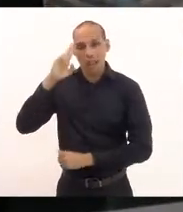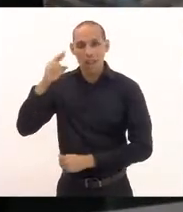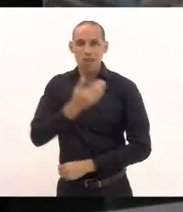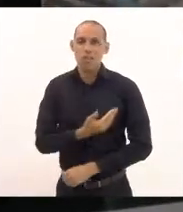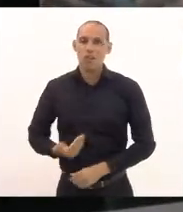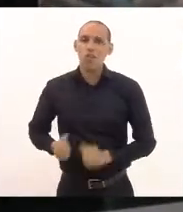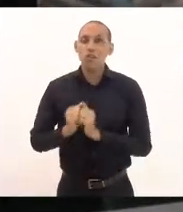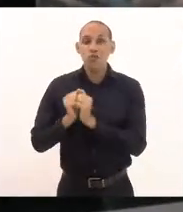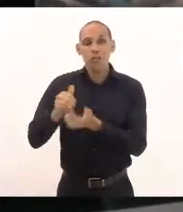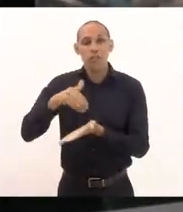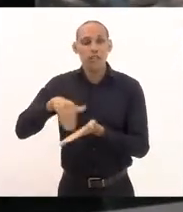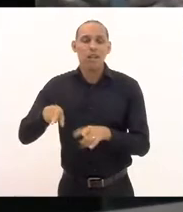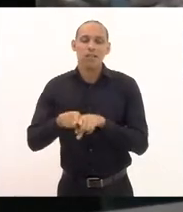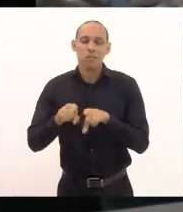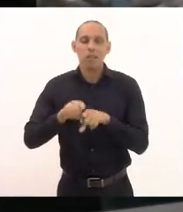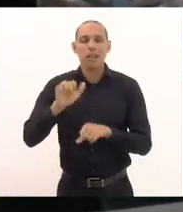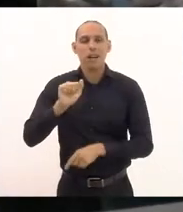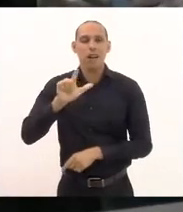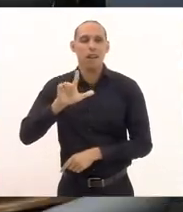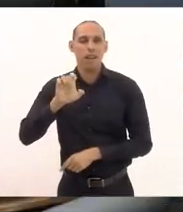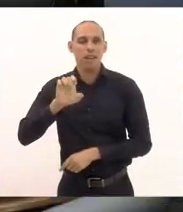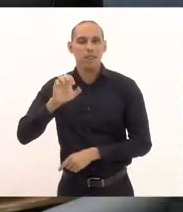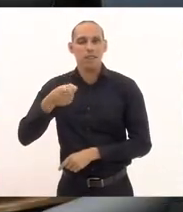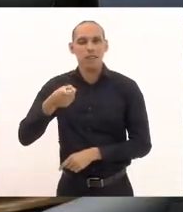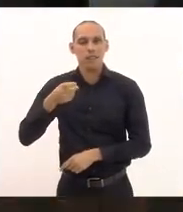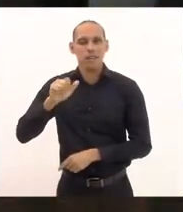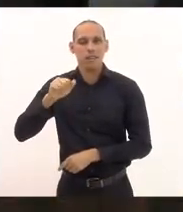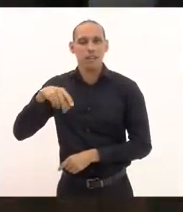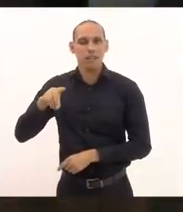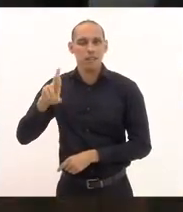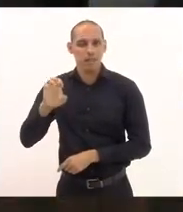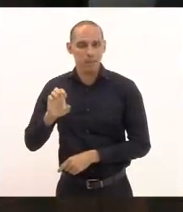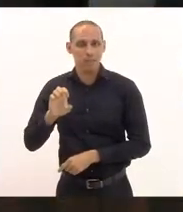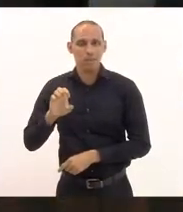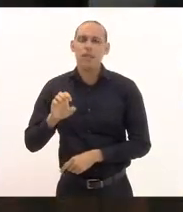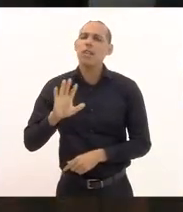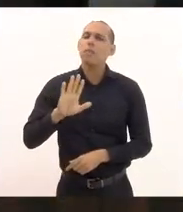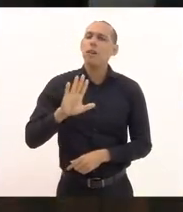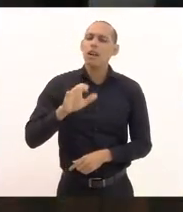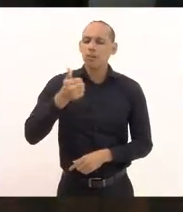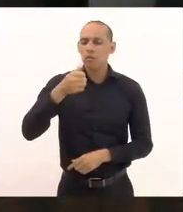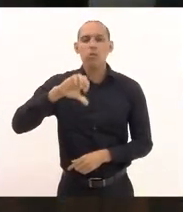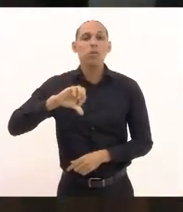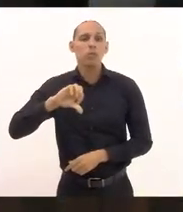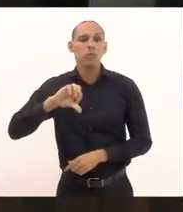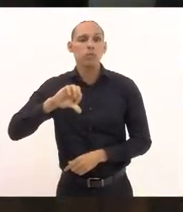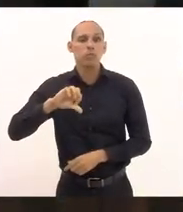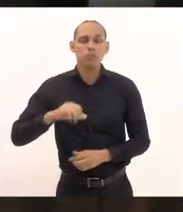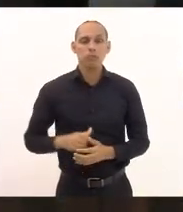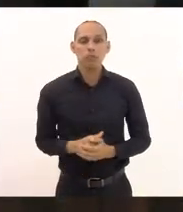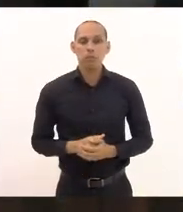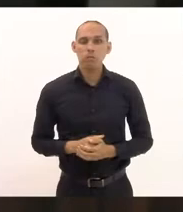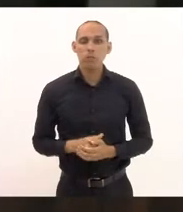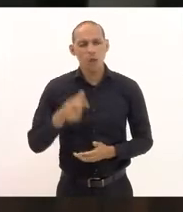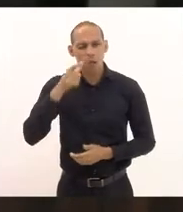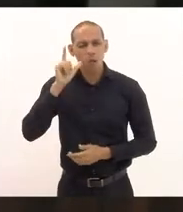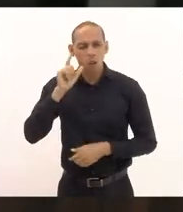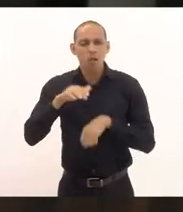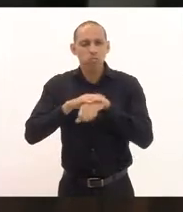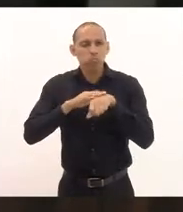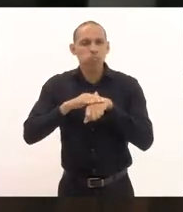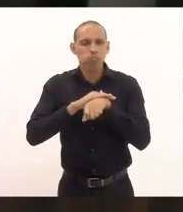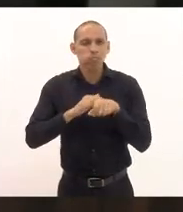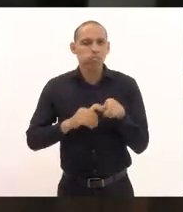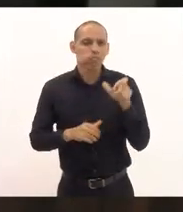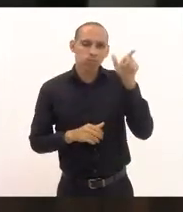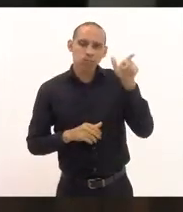secretário Alexandre Valle, André. Ok. E em relação ao 19º, eu já ontem conversei com